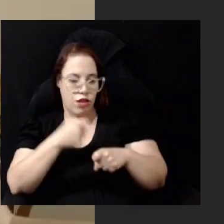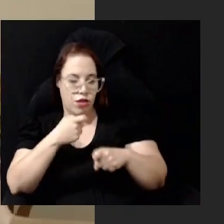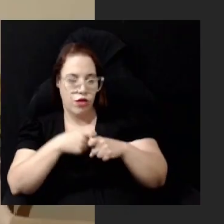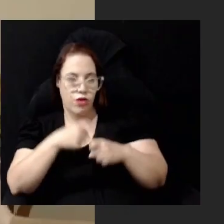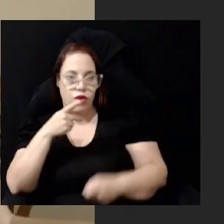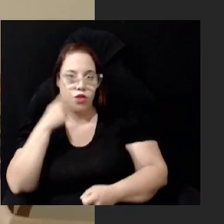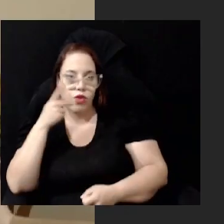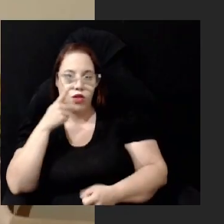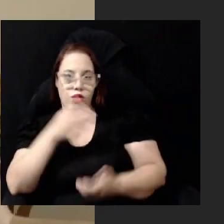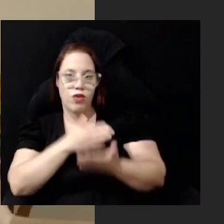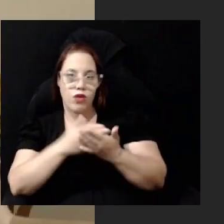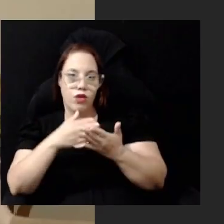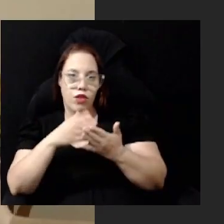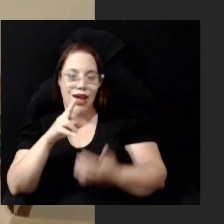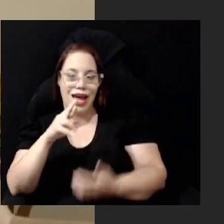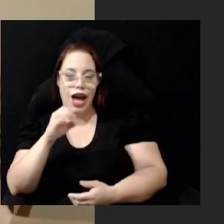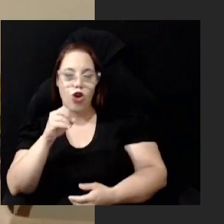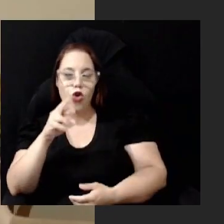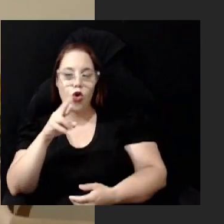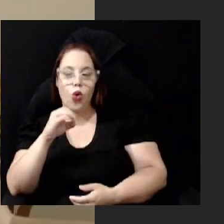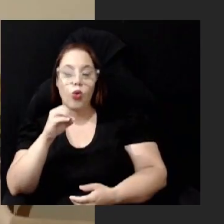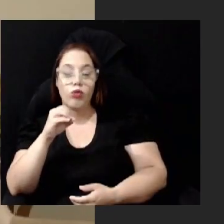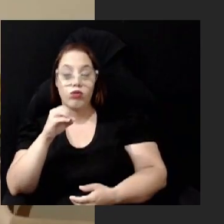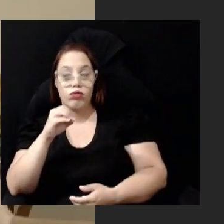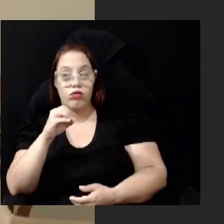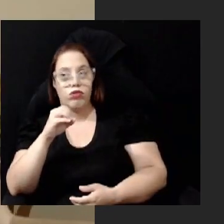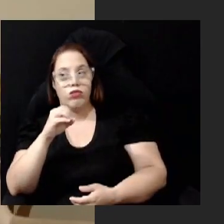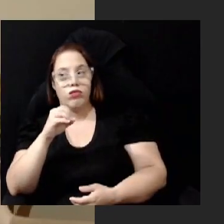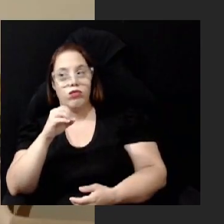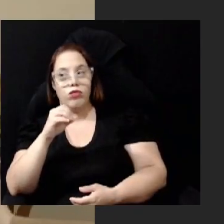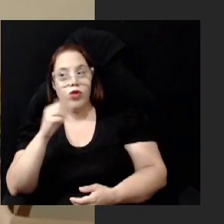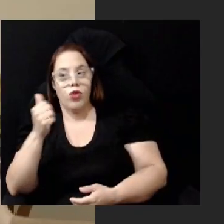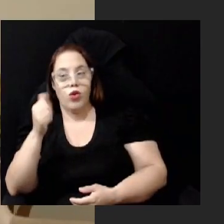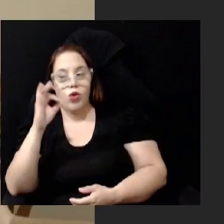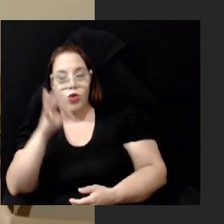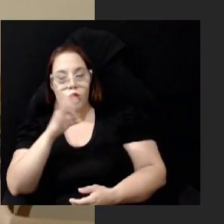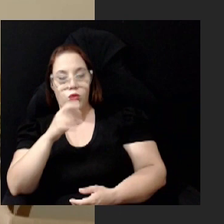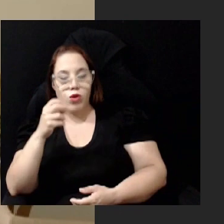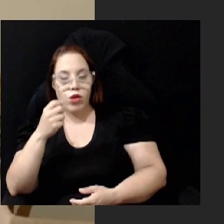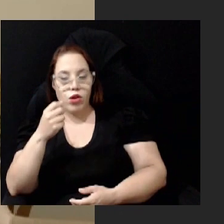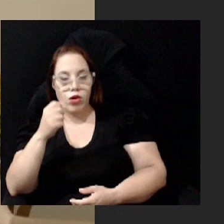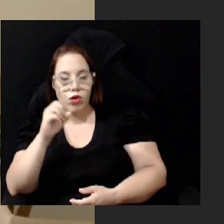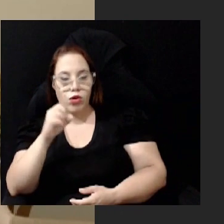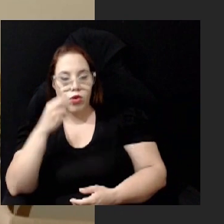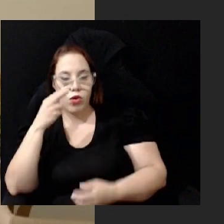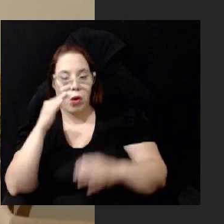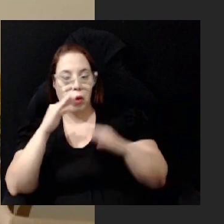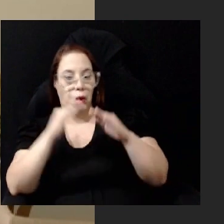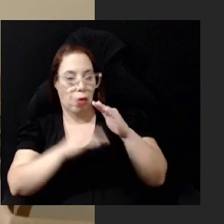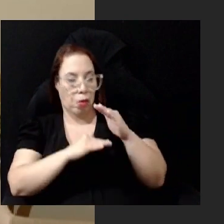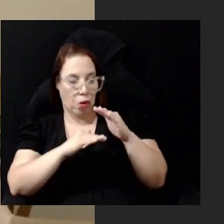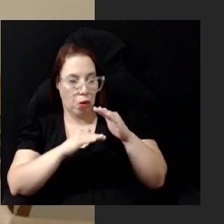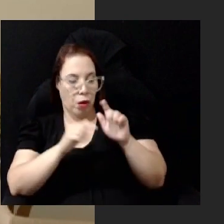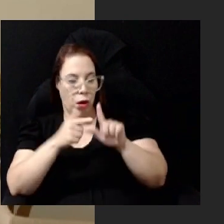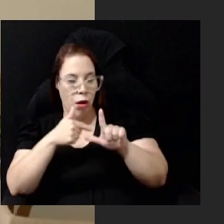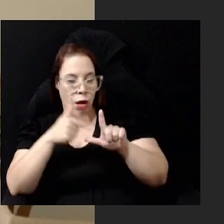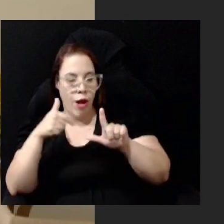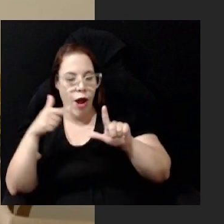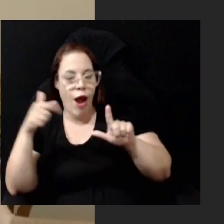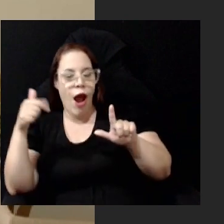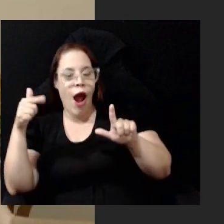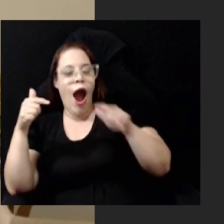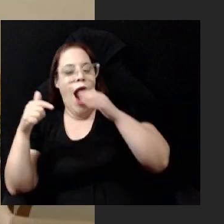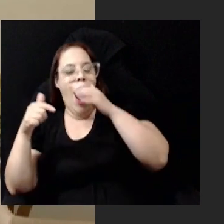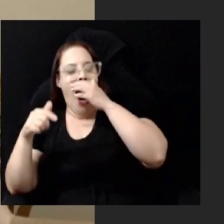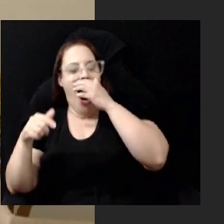gente falou desde o início, é muito raro. A gente está falando de 1% ou menos nas estatísticas em relação a todos os tipos de